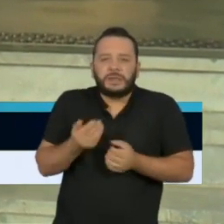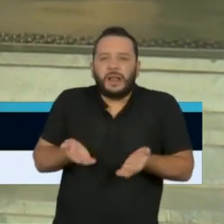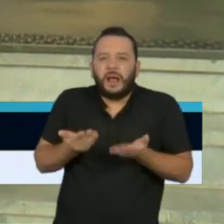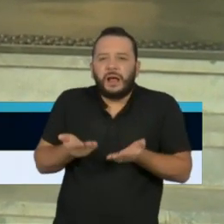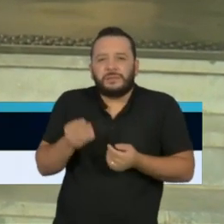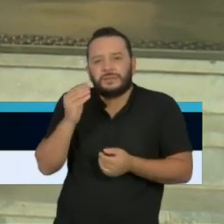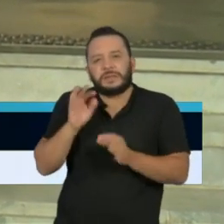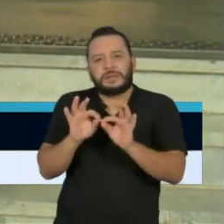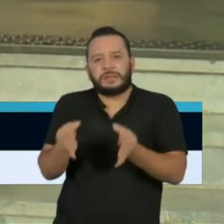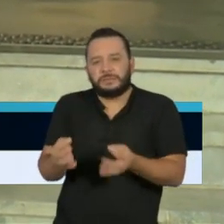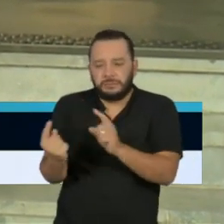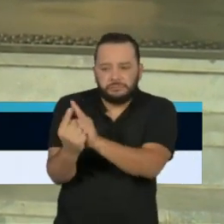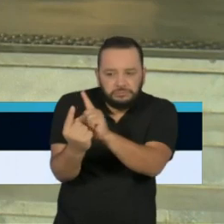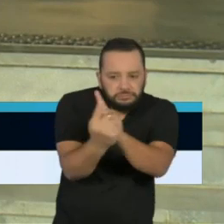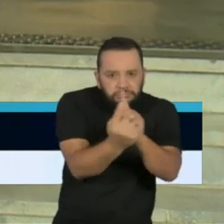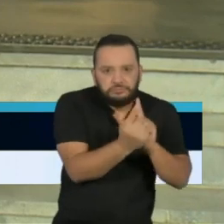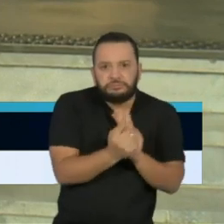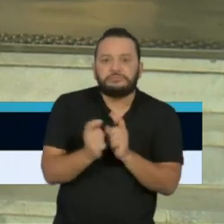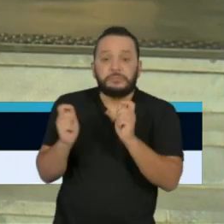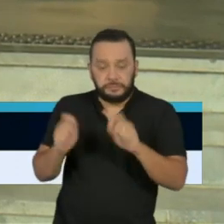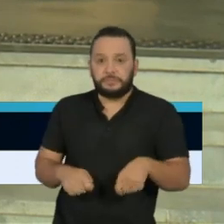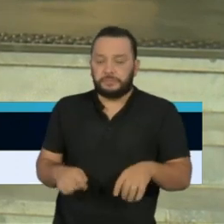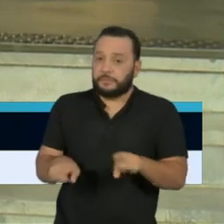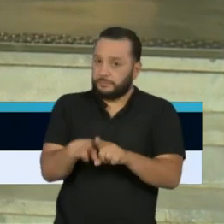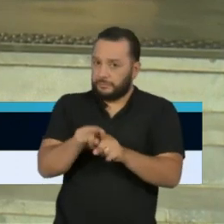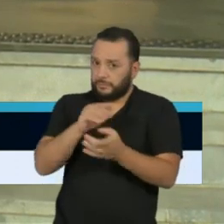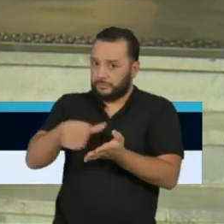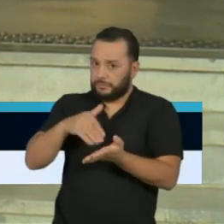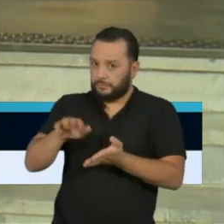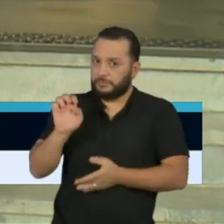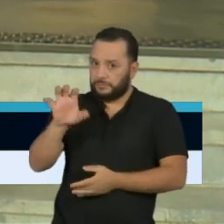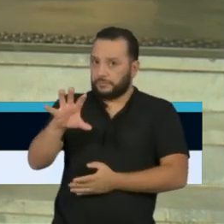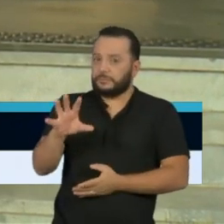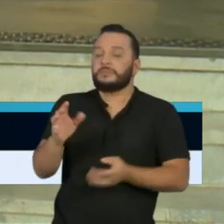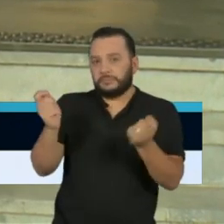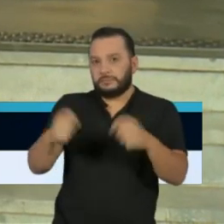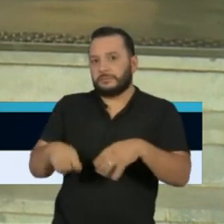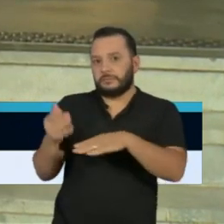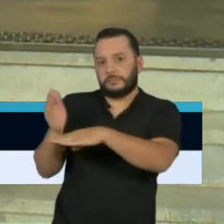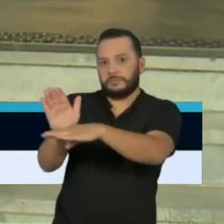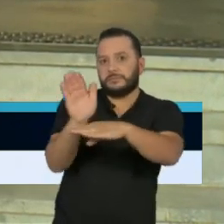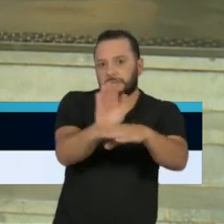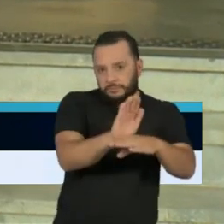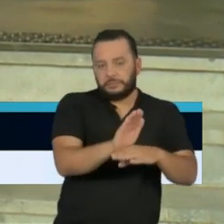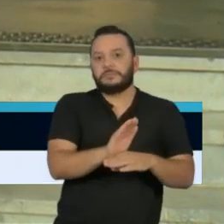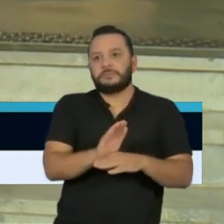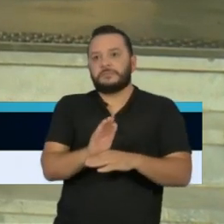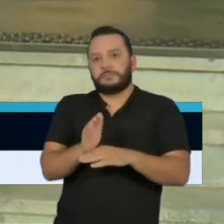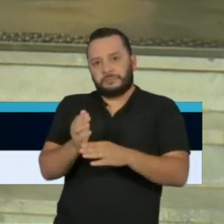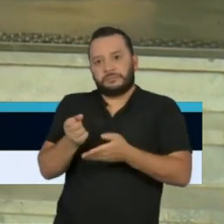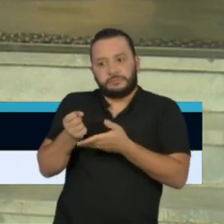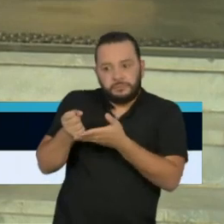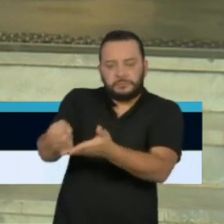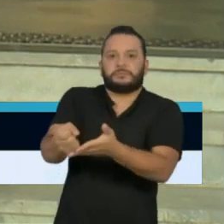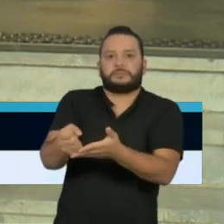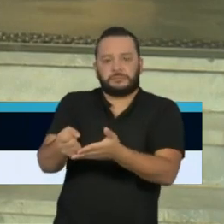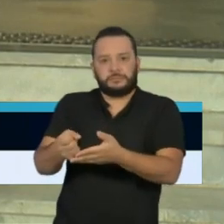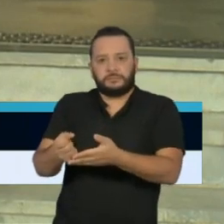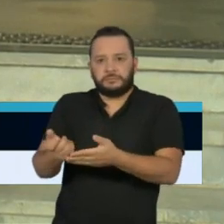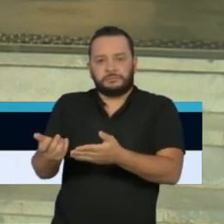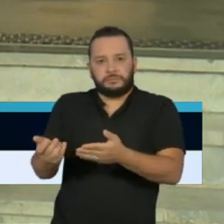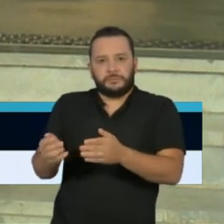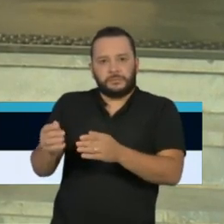Estado está à disposição no sentido de auxiliar, de ajudar e fazer